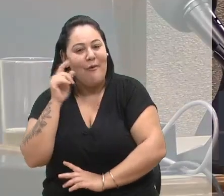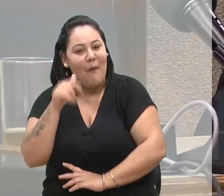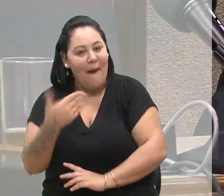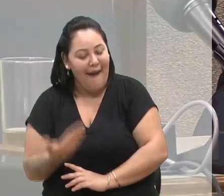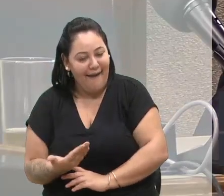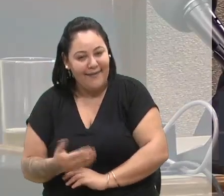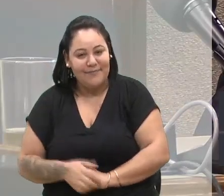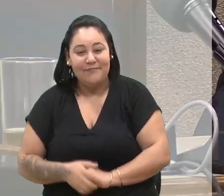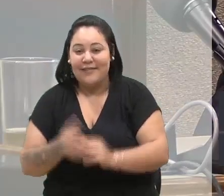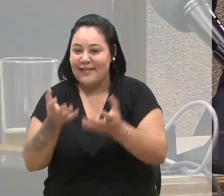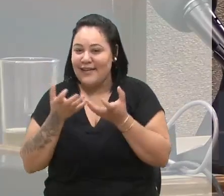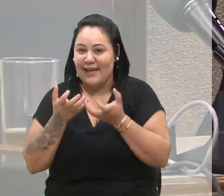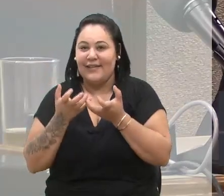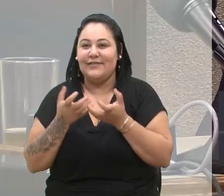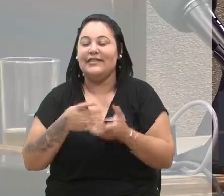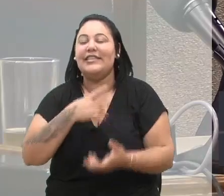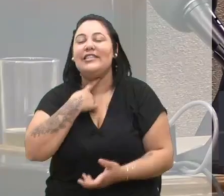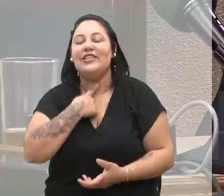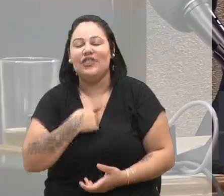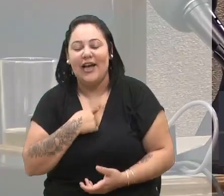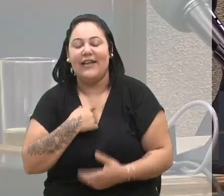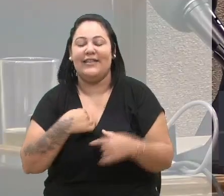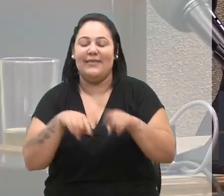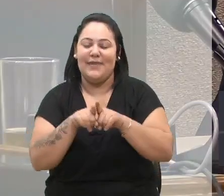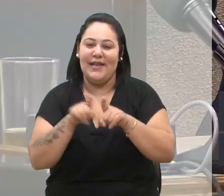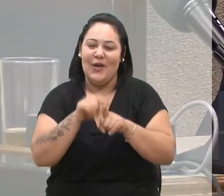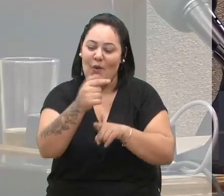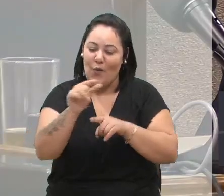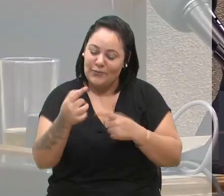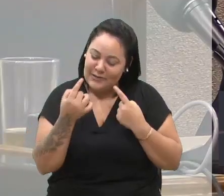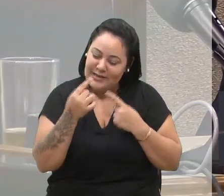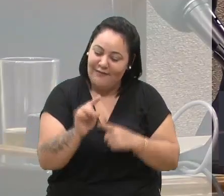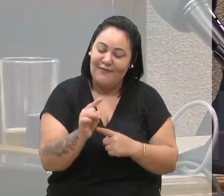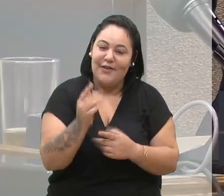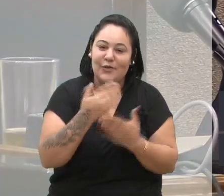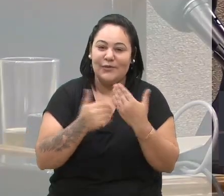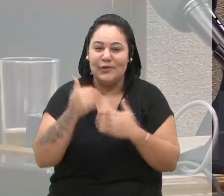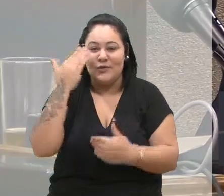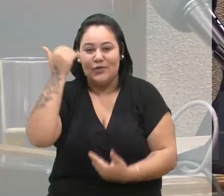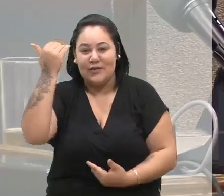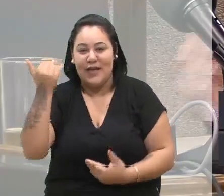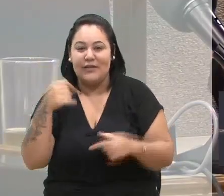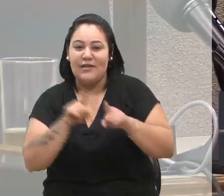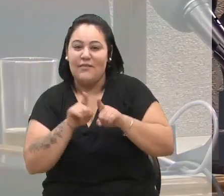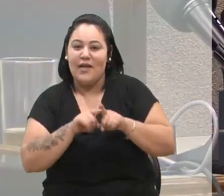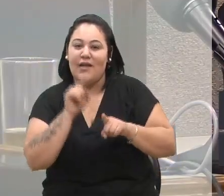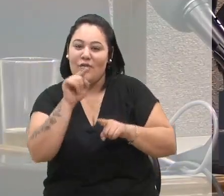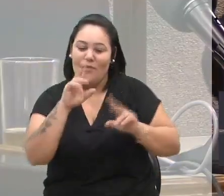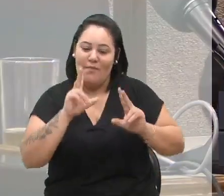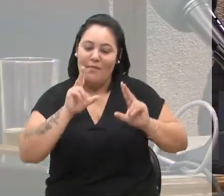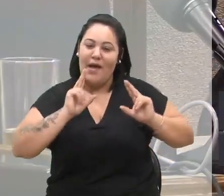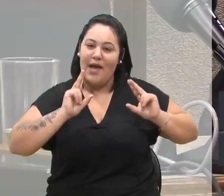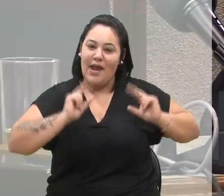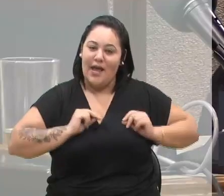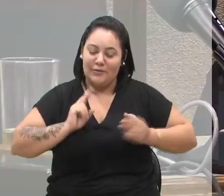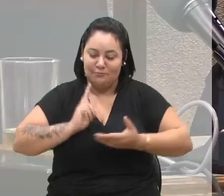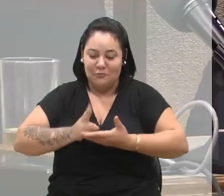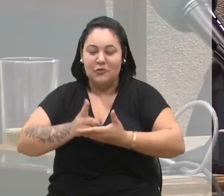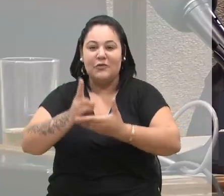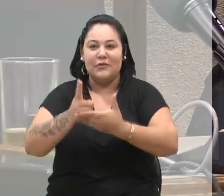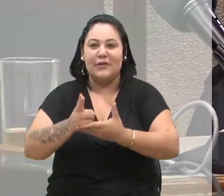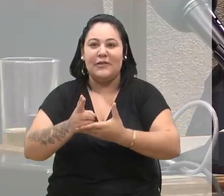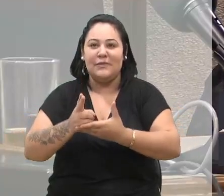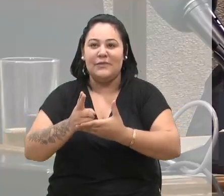desejar em outras frentes, outros desafios, todo o sucesso que o senhor merece. Continuaremos adversários políticos,